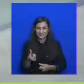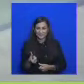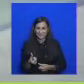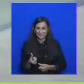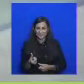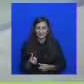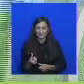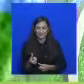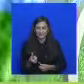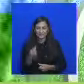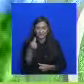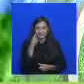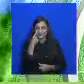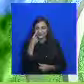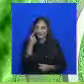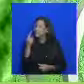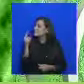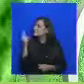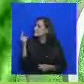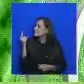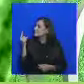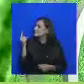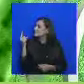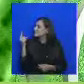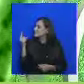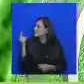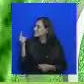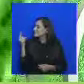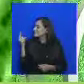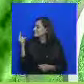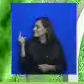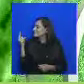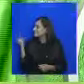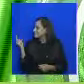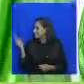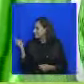6. Bola posicionada, valendo!